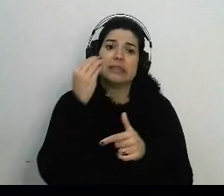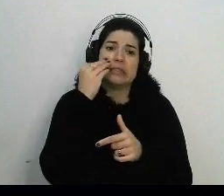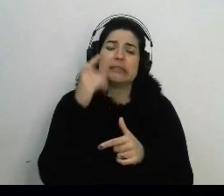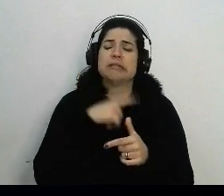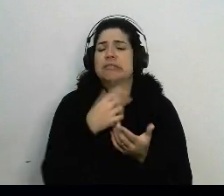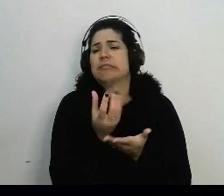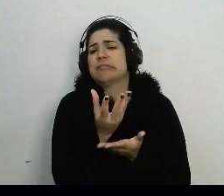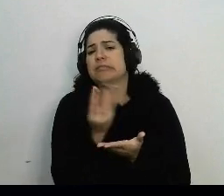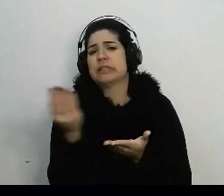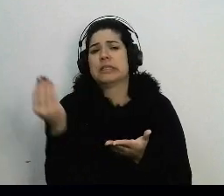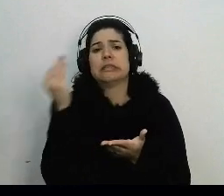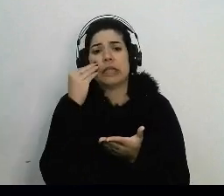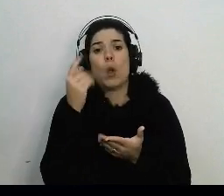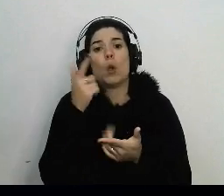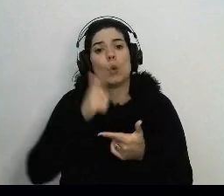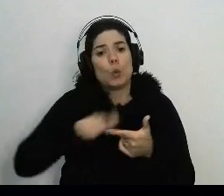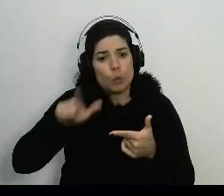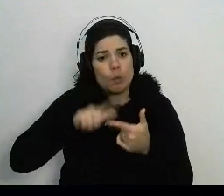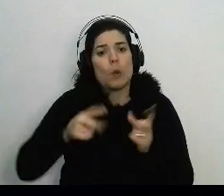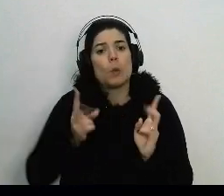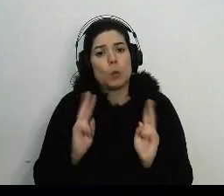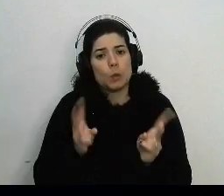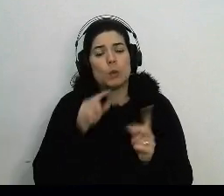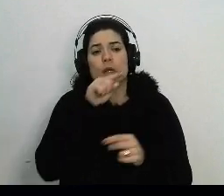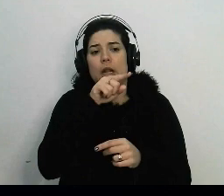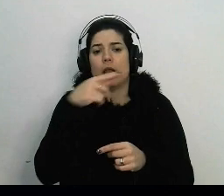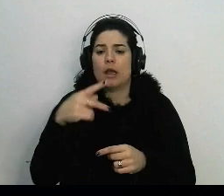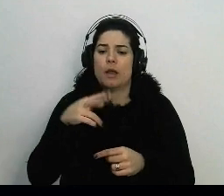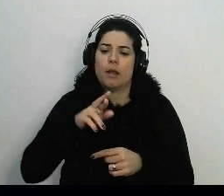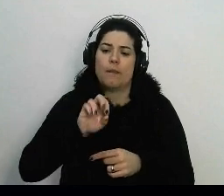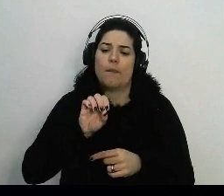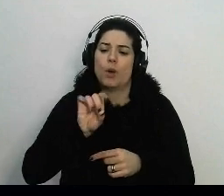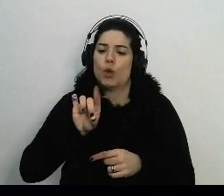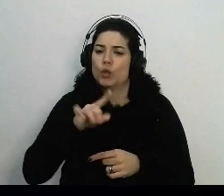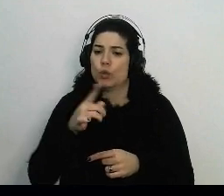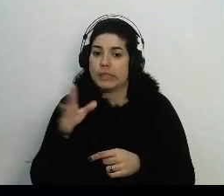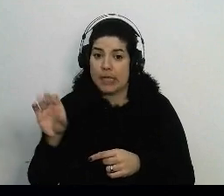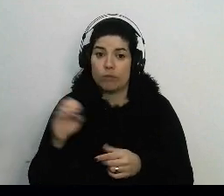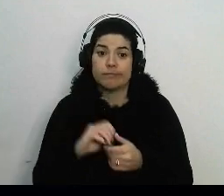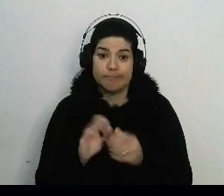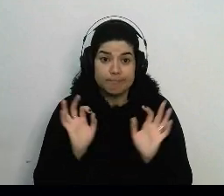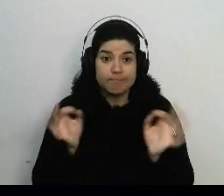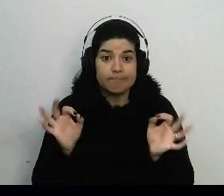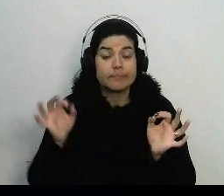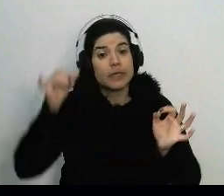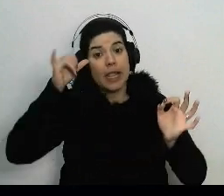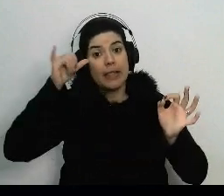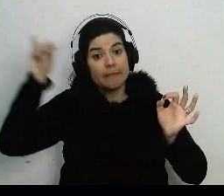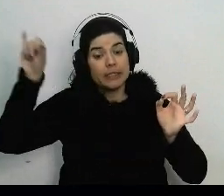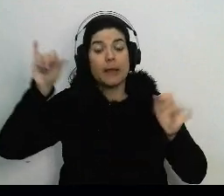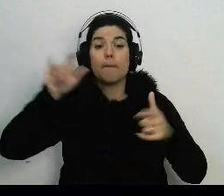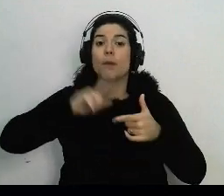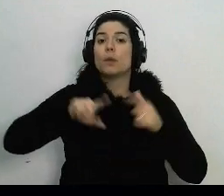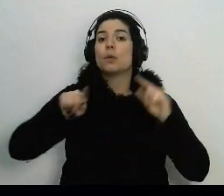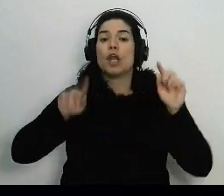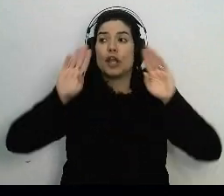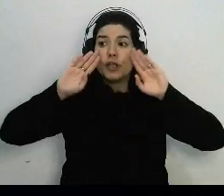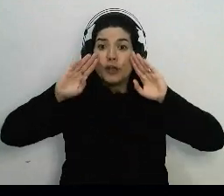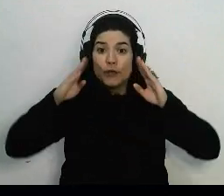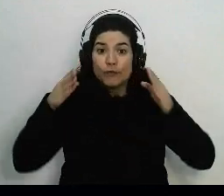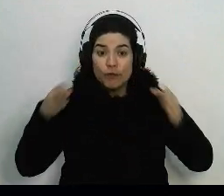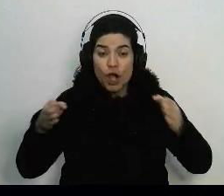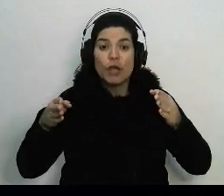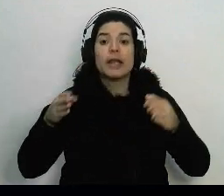continua tendo problemas lá em produção, certo? Então, para evitar isso, de novo, foco na funcionalidade é